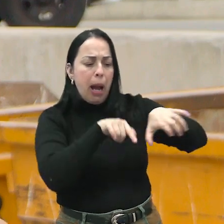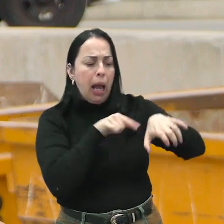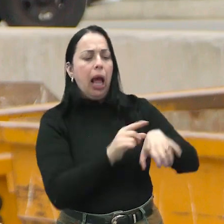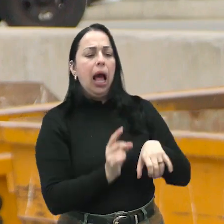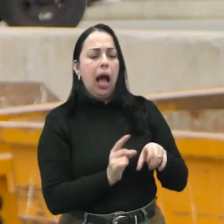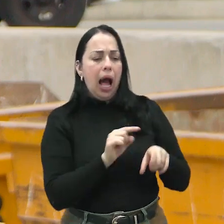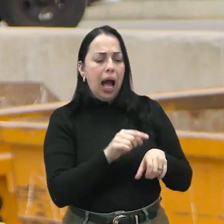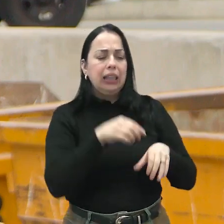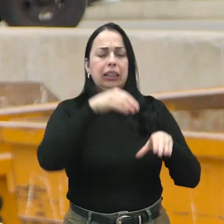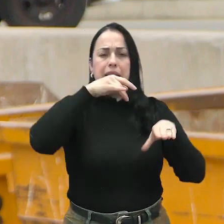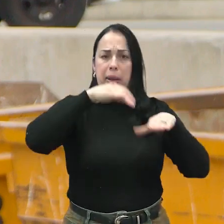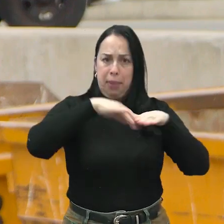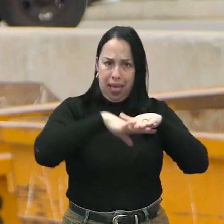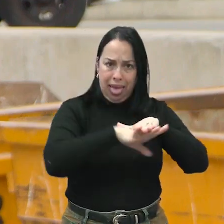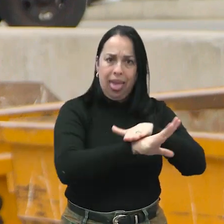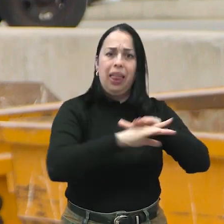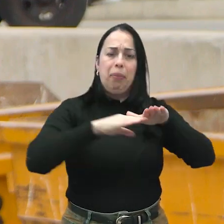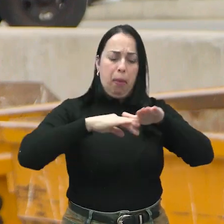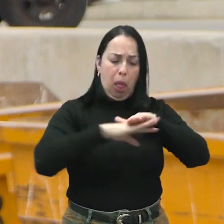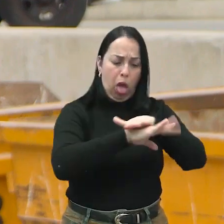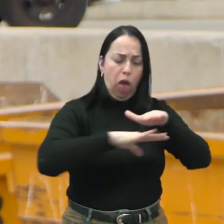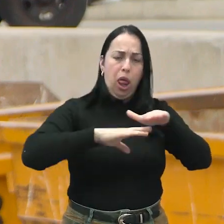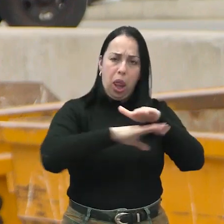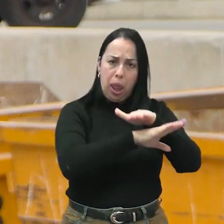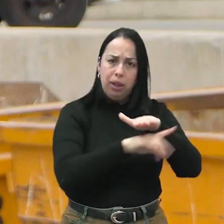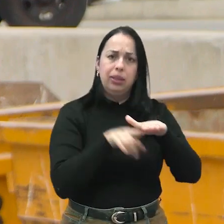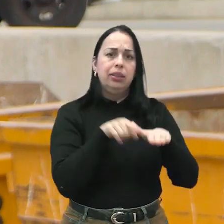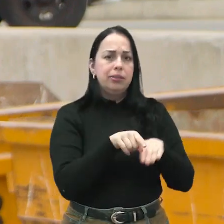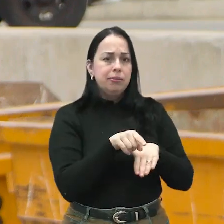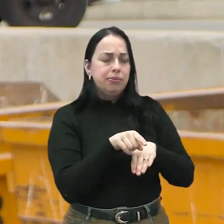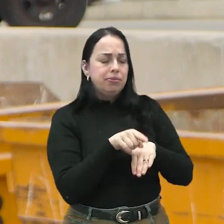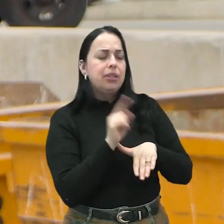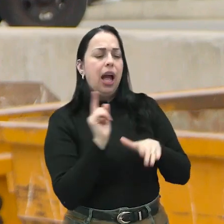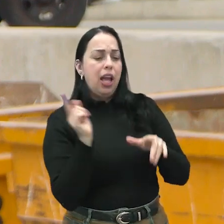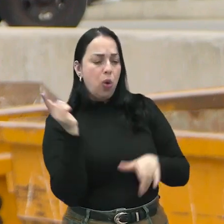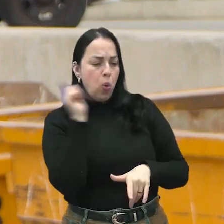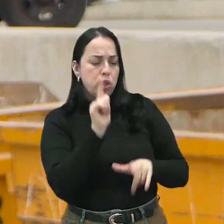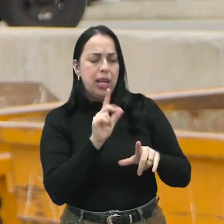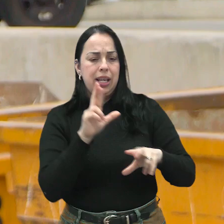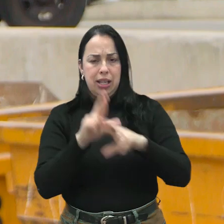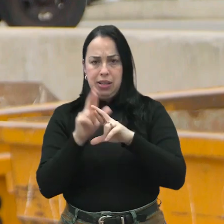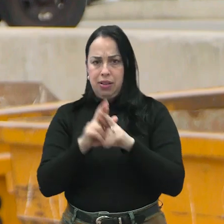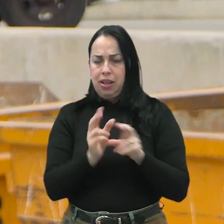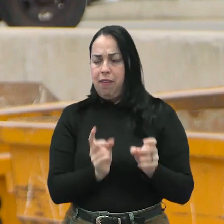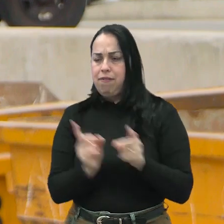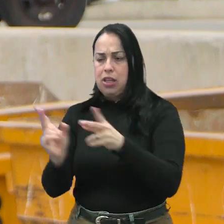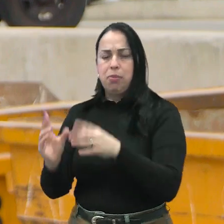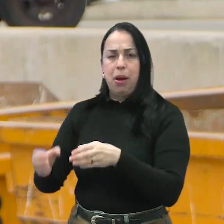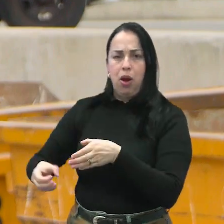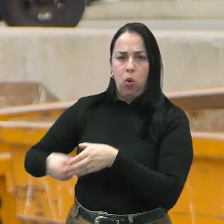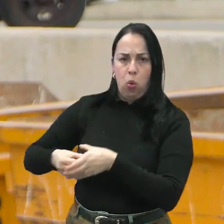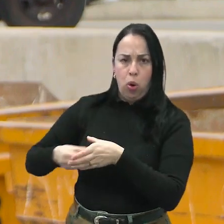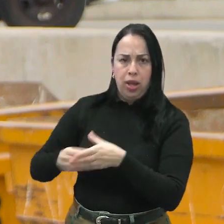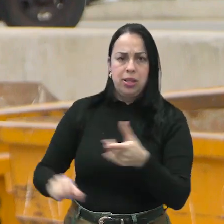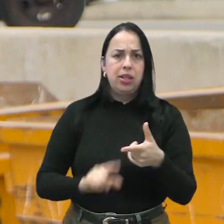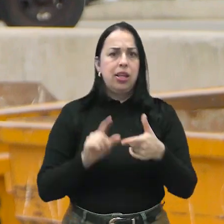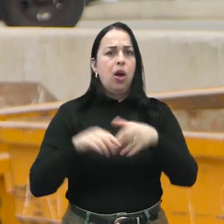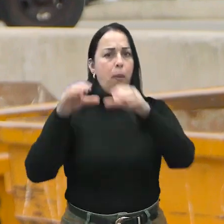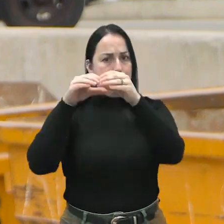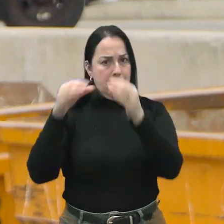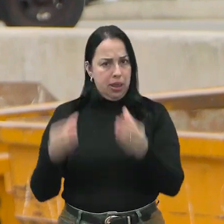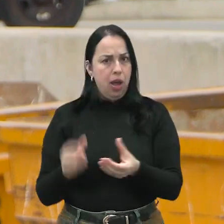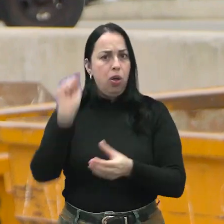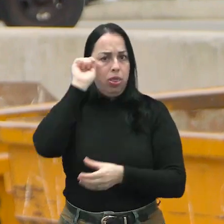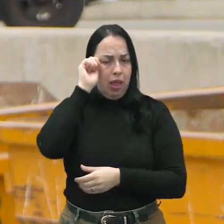têm valor, a trituração. Os resíduos, os materiais recicláveis vão para as cooperativas, os pneus também têm